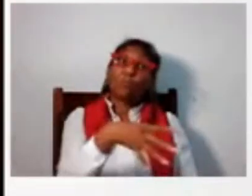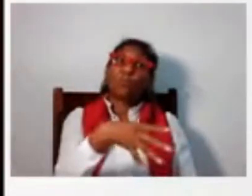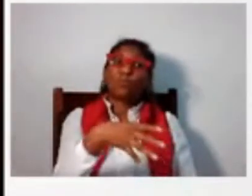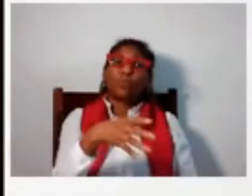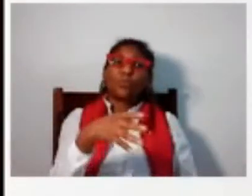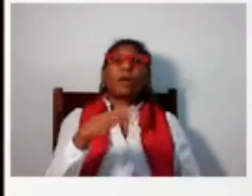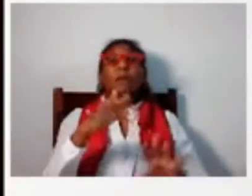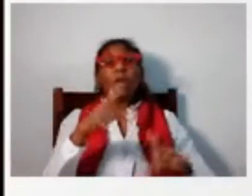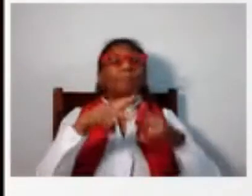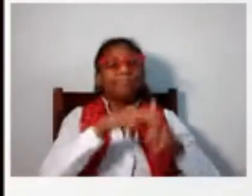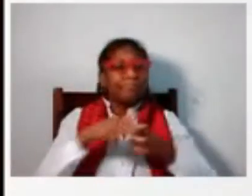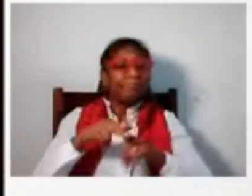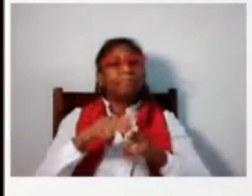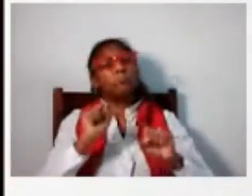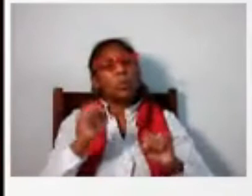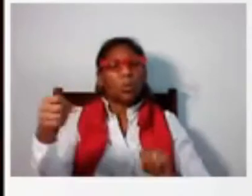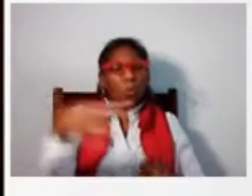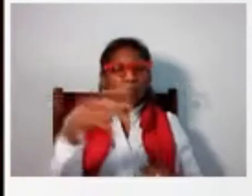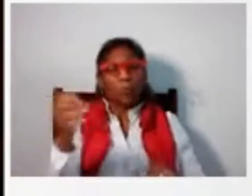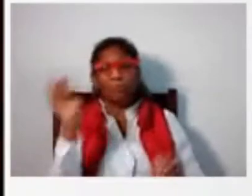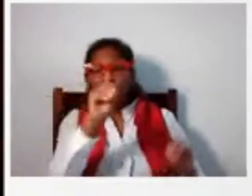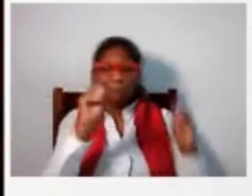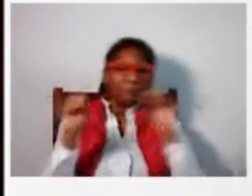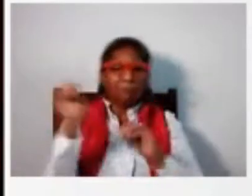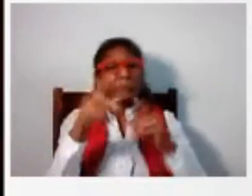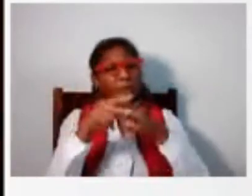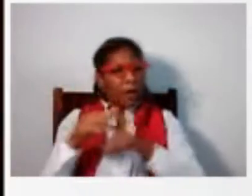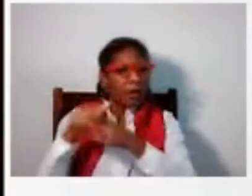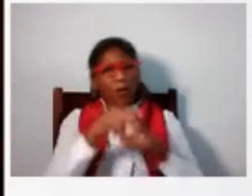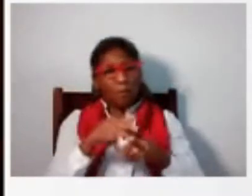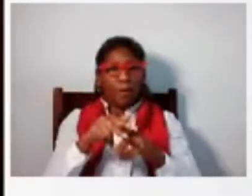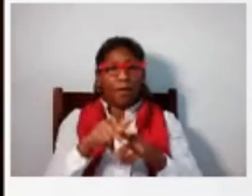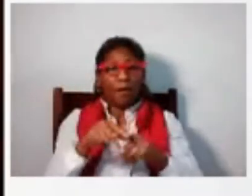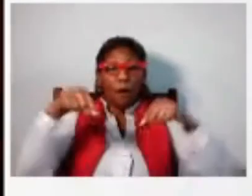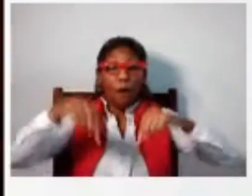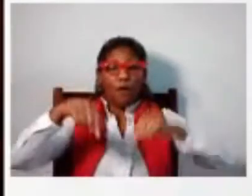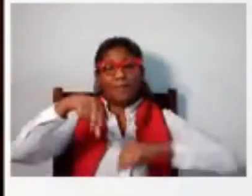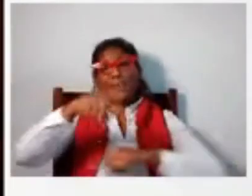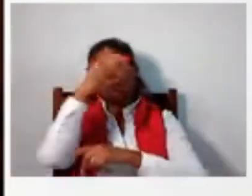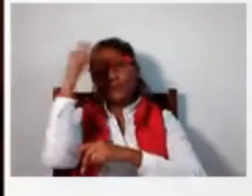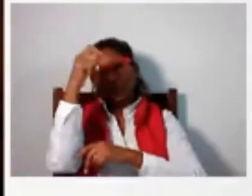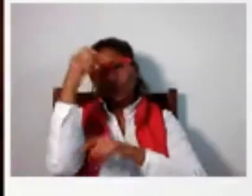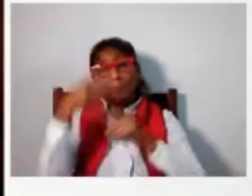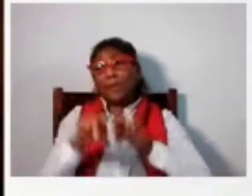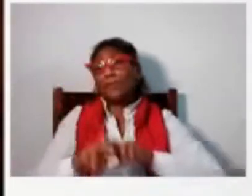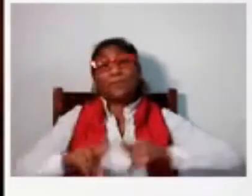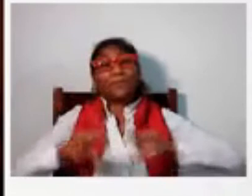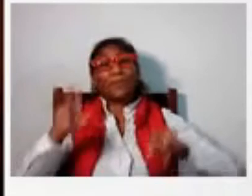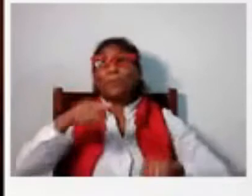a aprimoramento, análise constante na sua implementação, para que ele possa se ajustar a essa realidade absolutamente dinâmica que a gente está vivendo